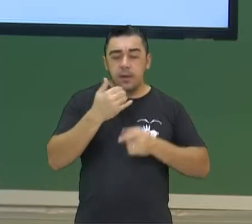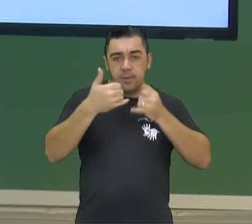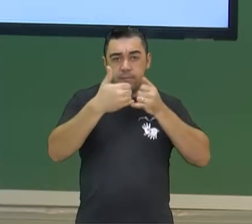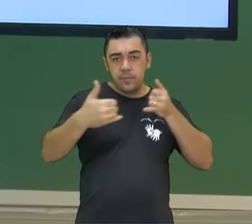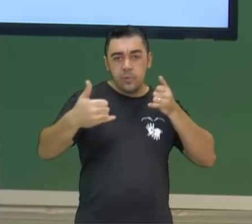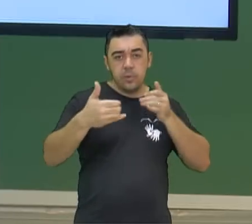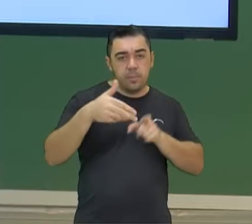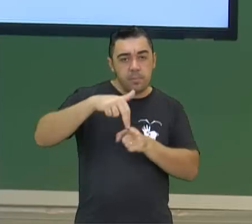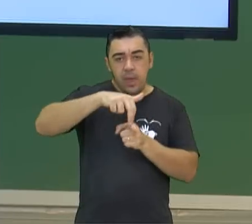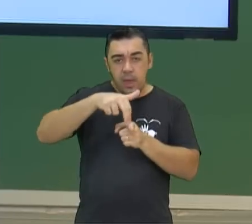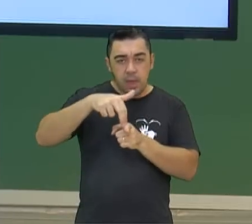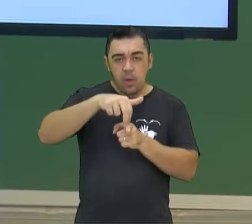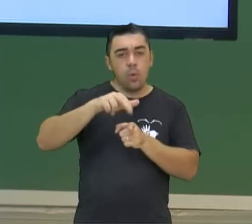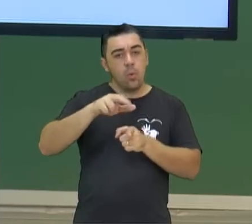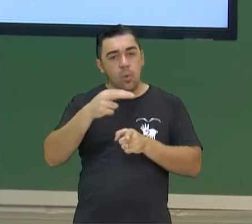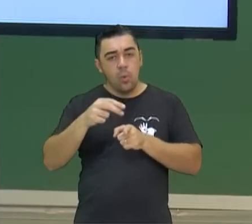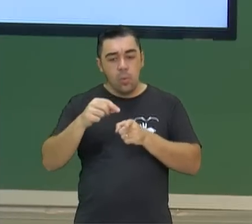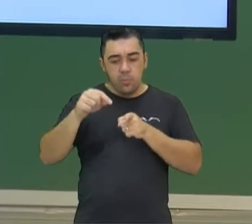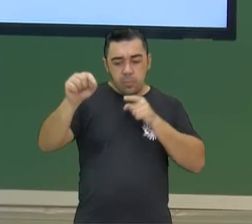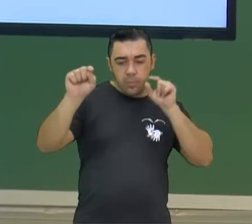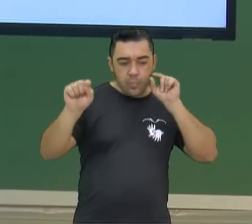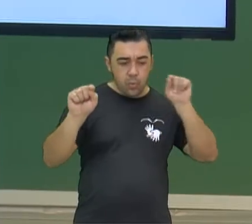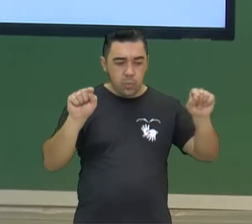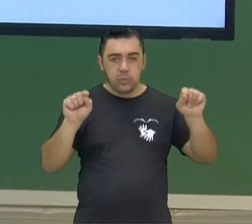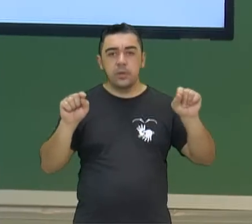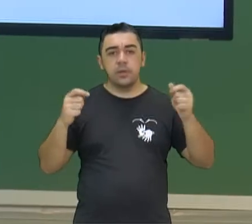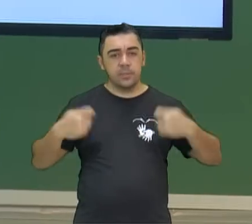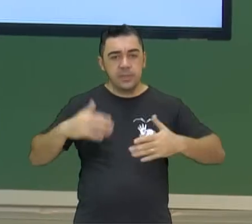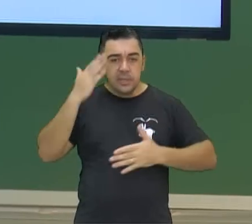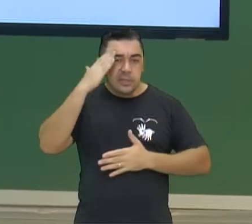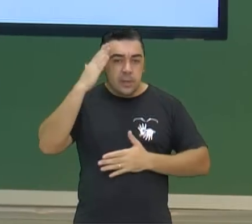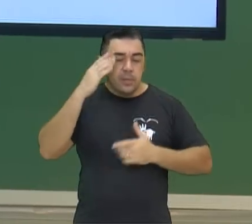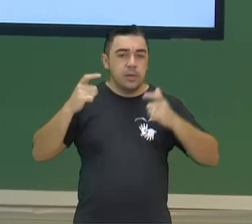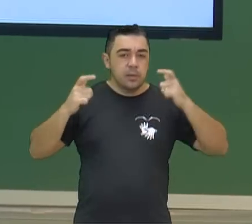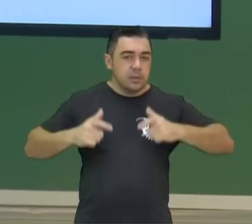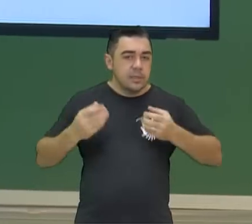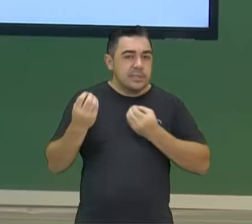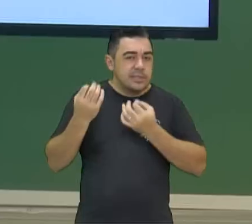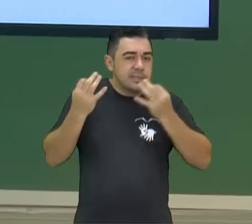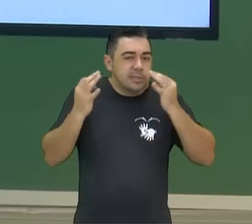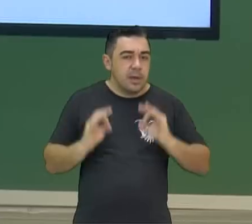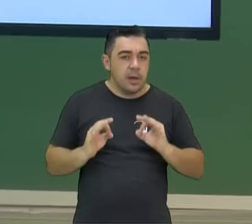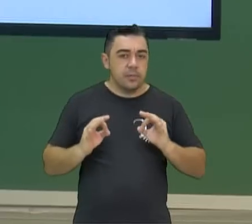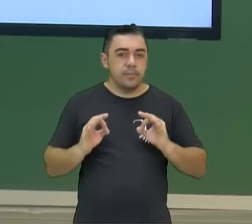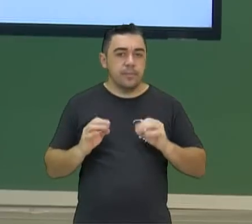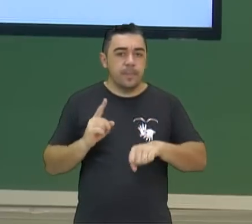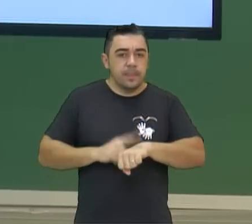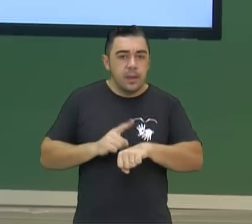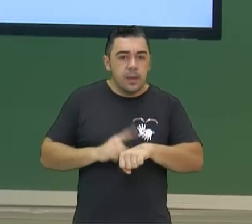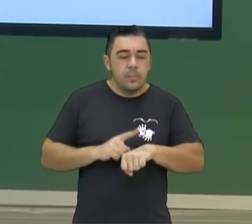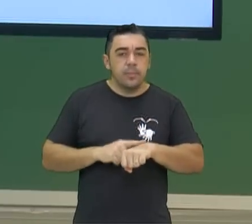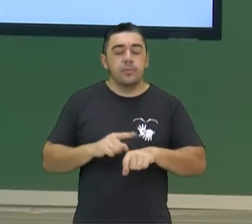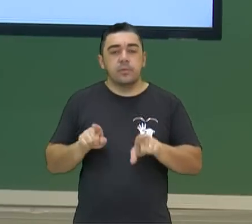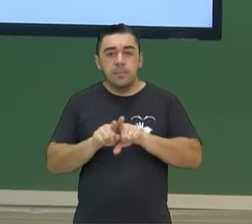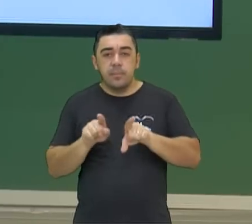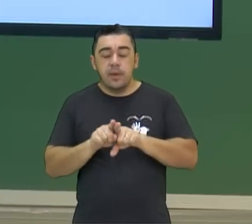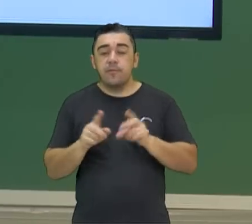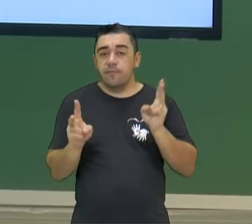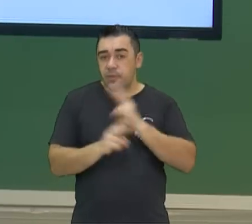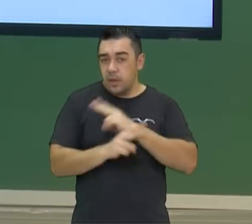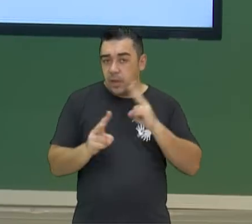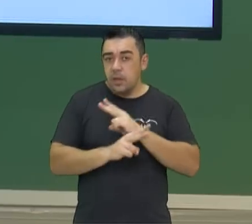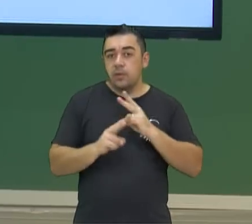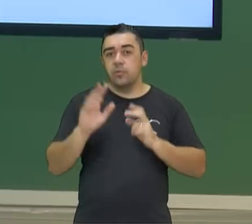né? Então você tem que ter muitas noções de espaço, de tempo, de ritmo, a questão do vento, né,